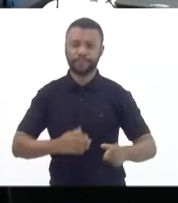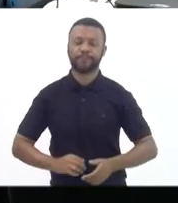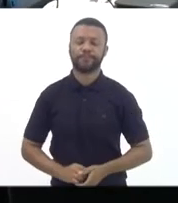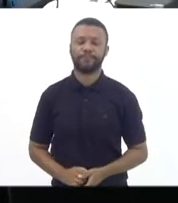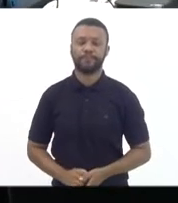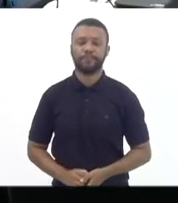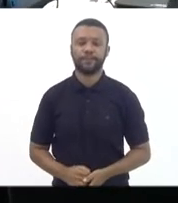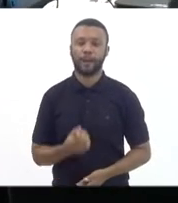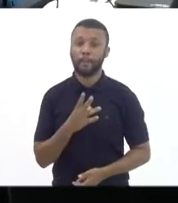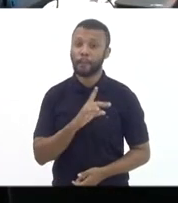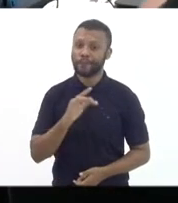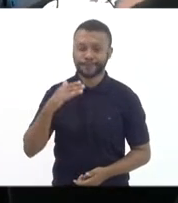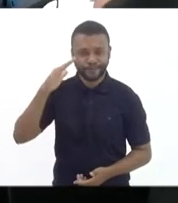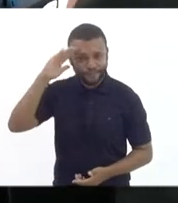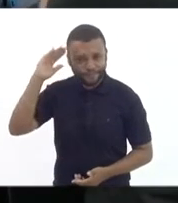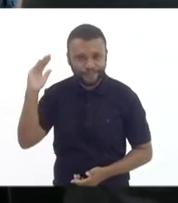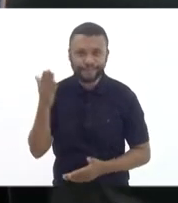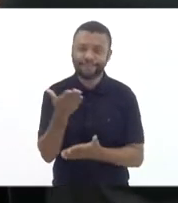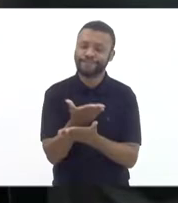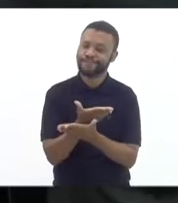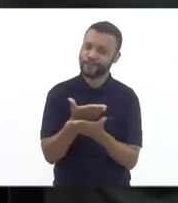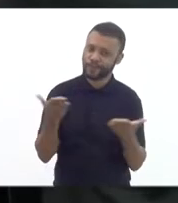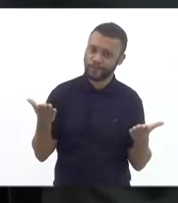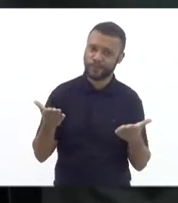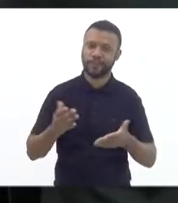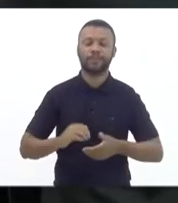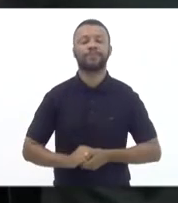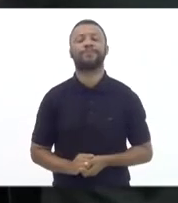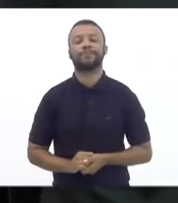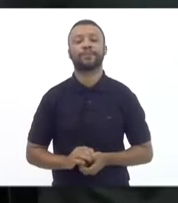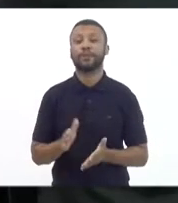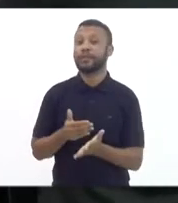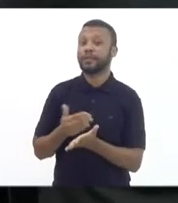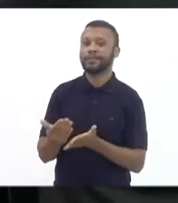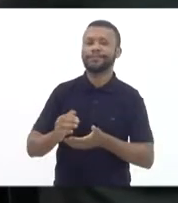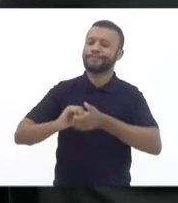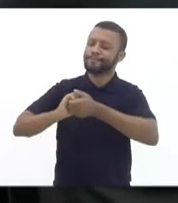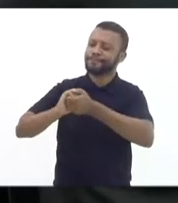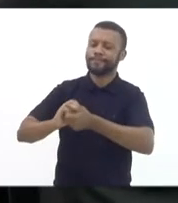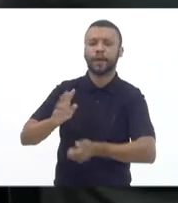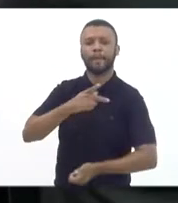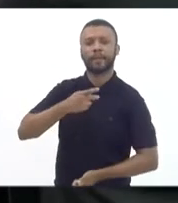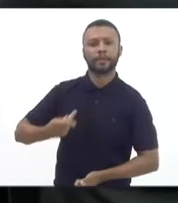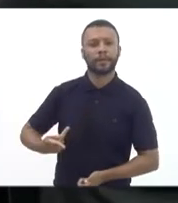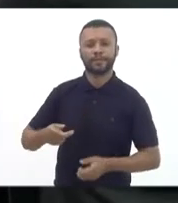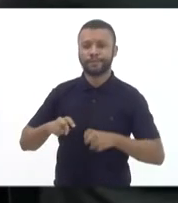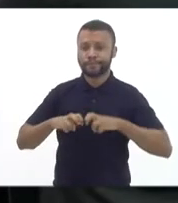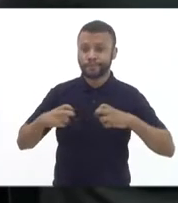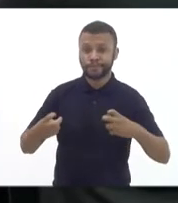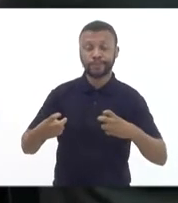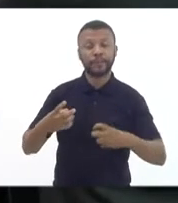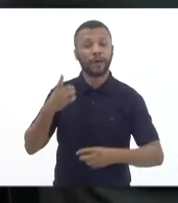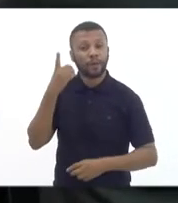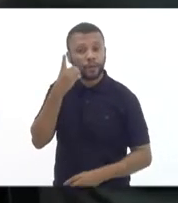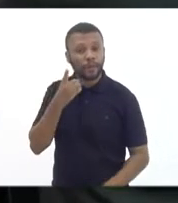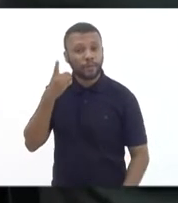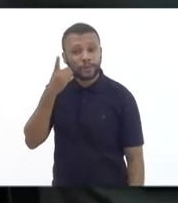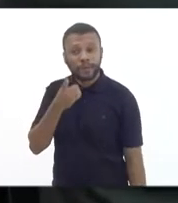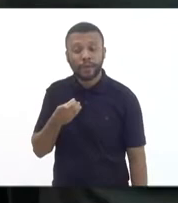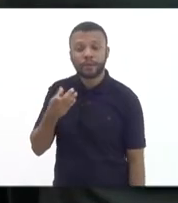Bom dia a todos e todas. Queria inicialmente saudar o presidente da mesa, o deputado, excelentíssimo